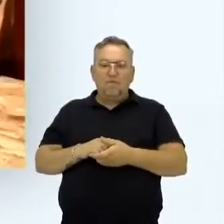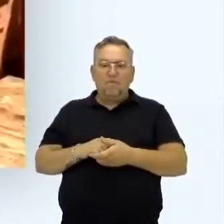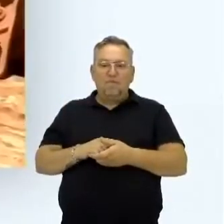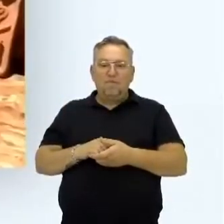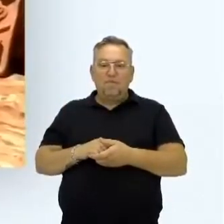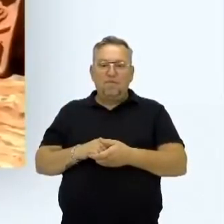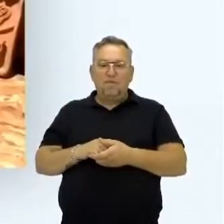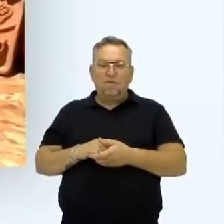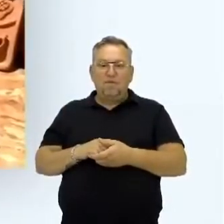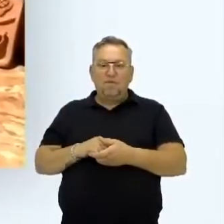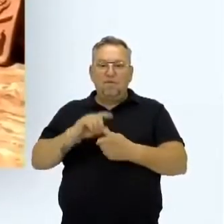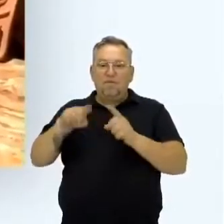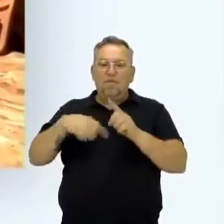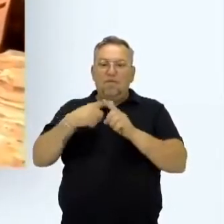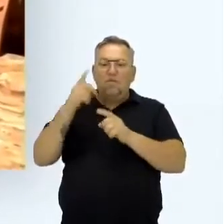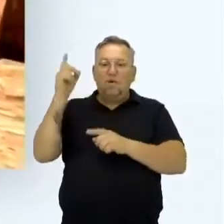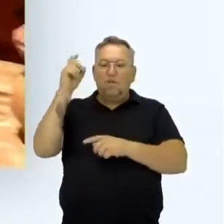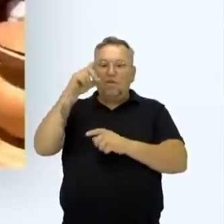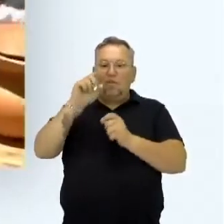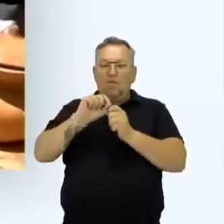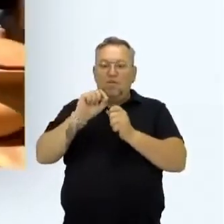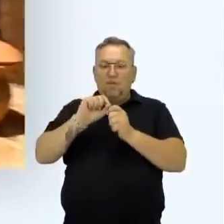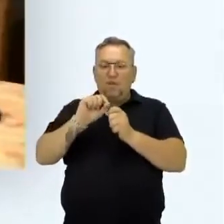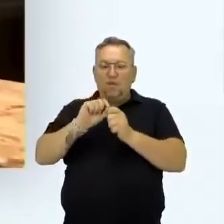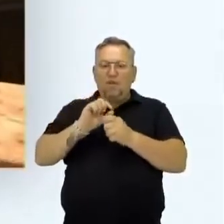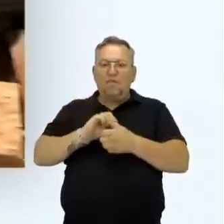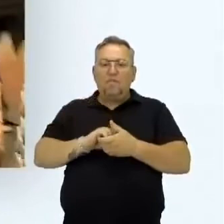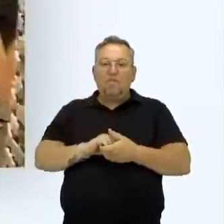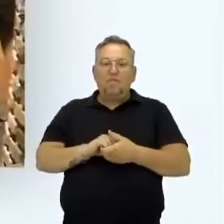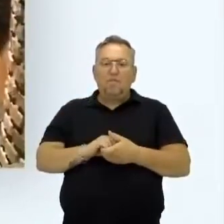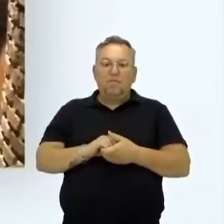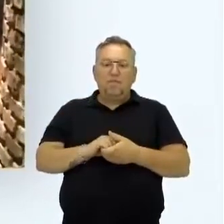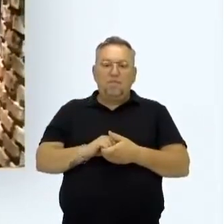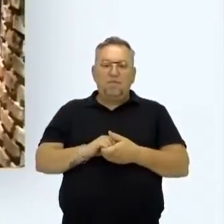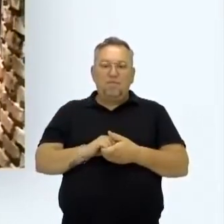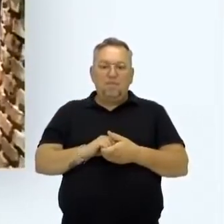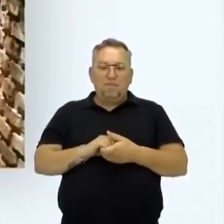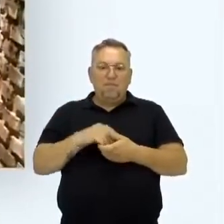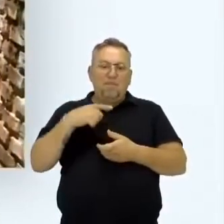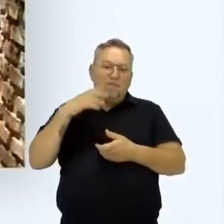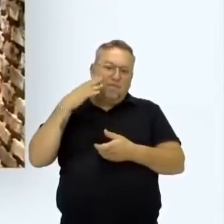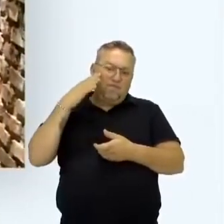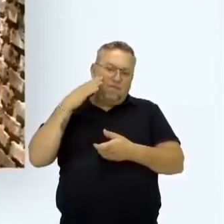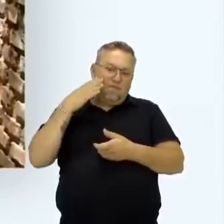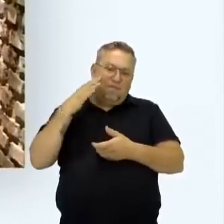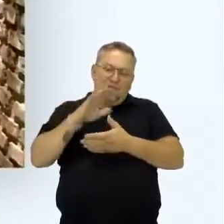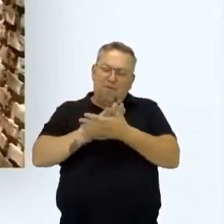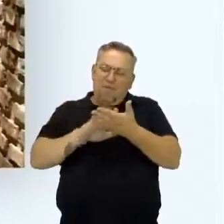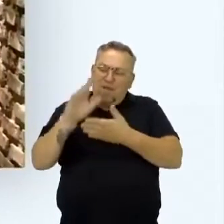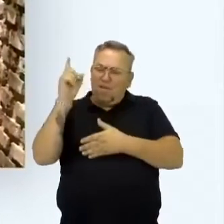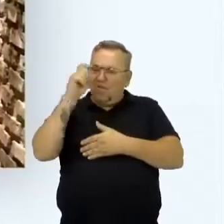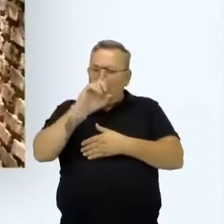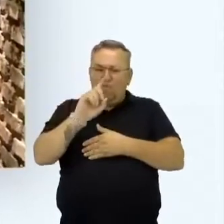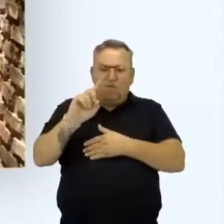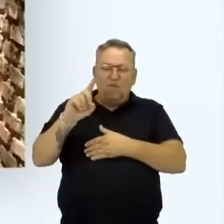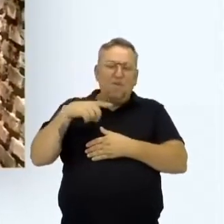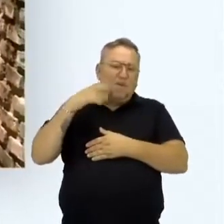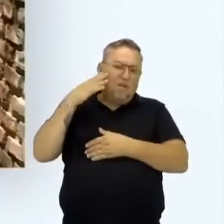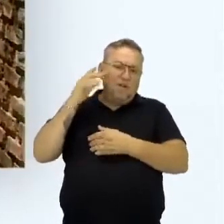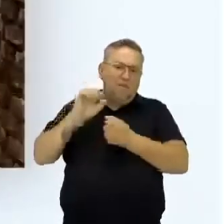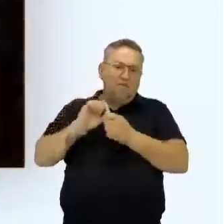O que é mais difícil de fazer? Homem, para quem sabe mexer, nada não é difícil não, agora para quem não sabe...